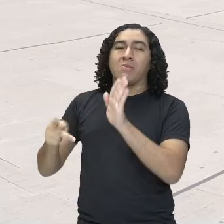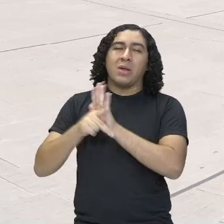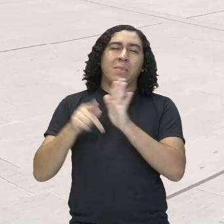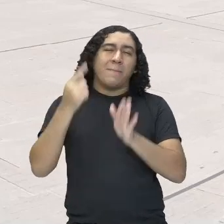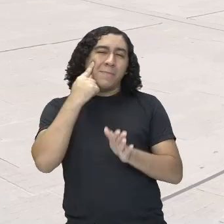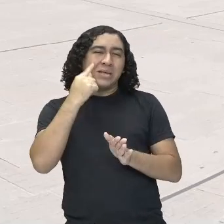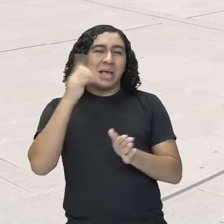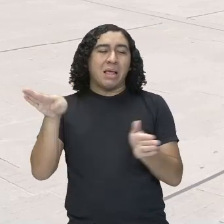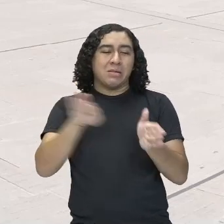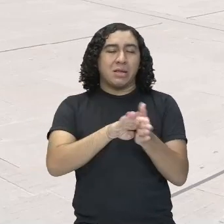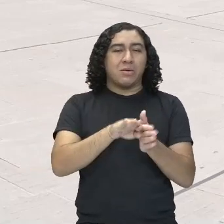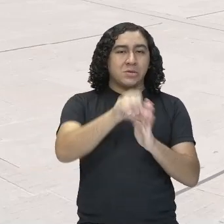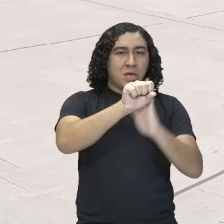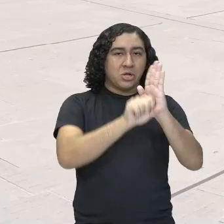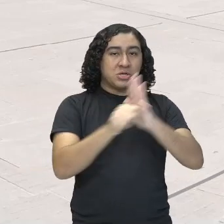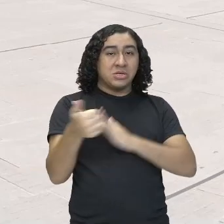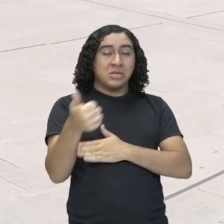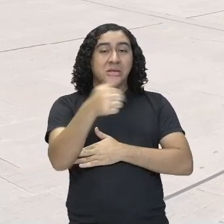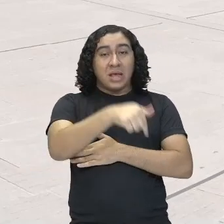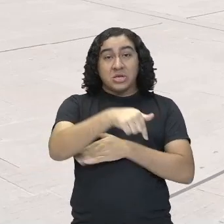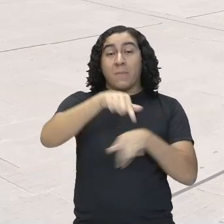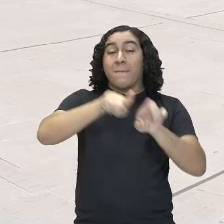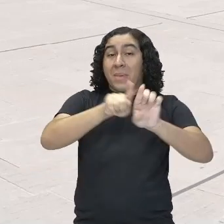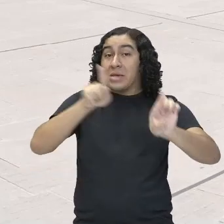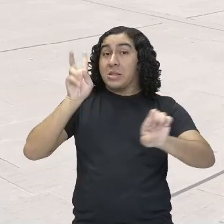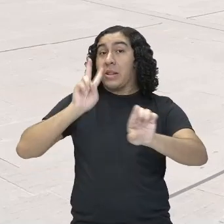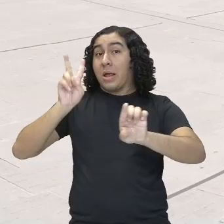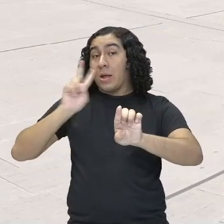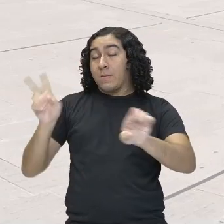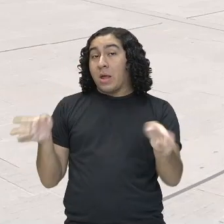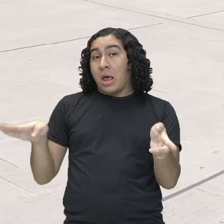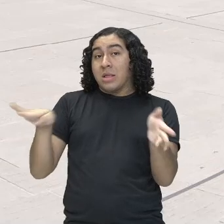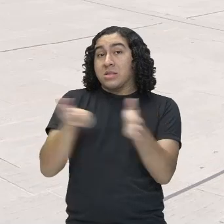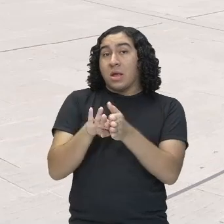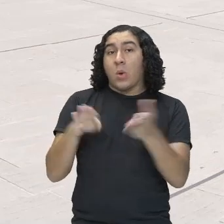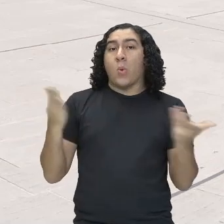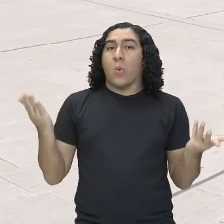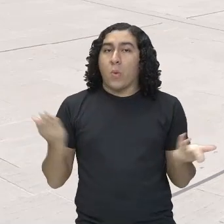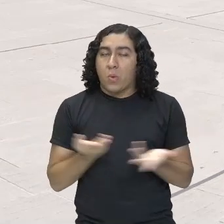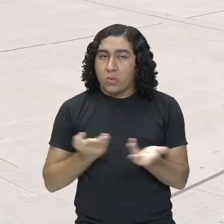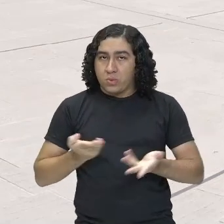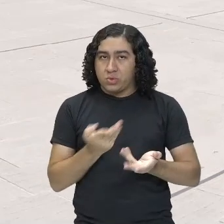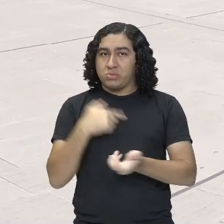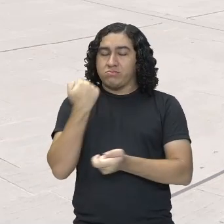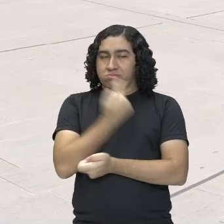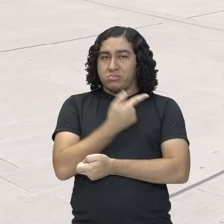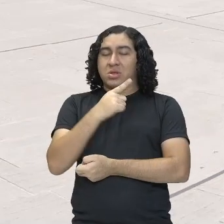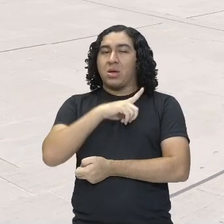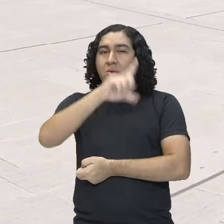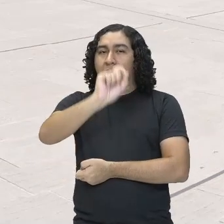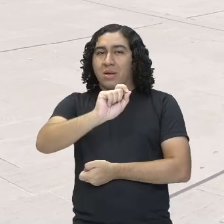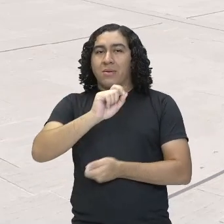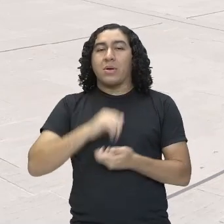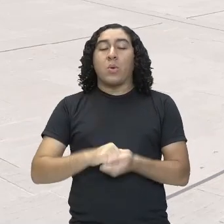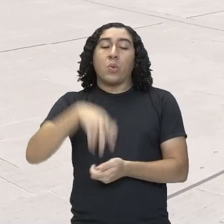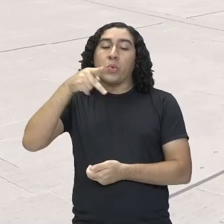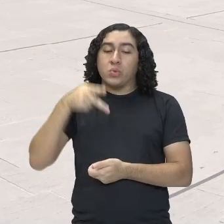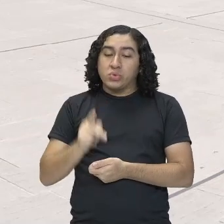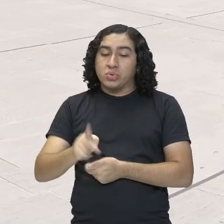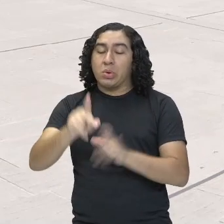século XVII, mas vale lembrar que até os dias de hoje nós temos a permanência aí